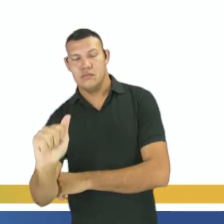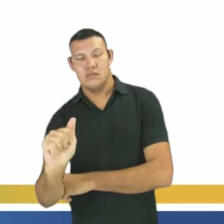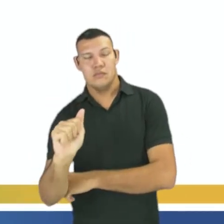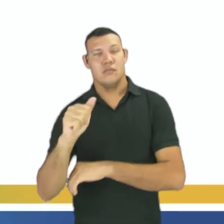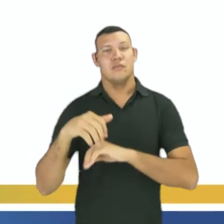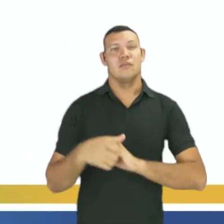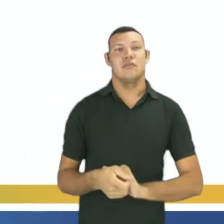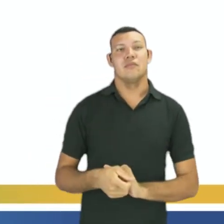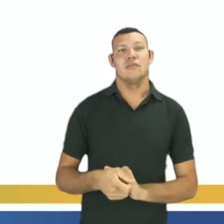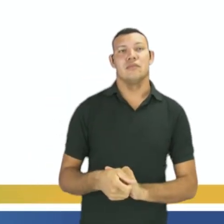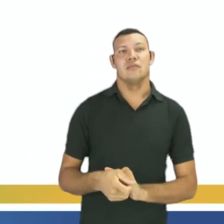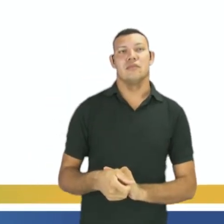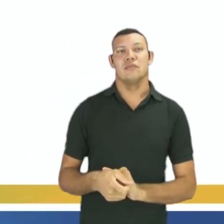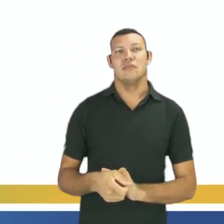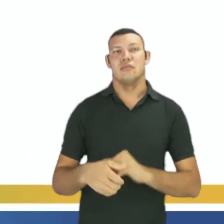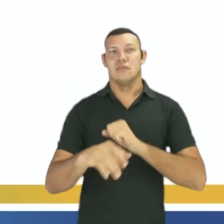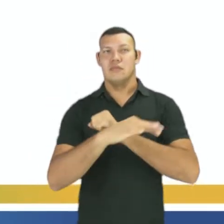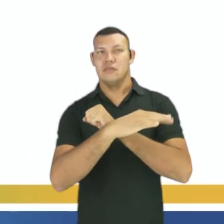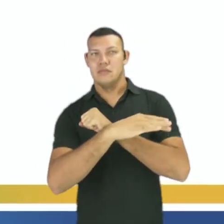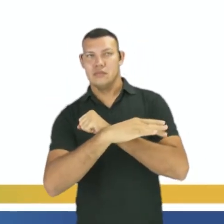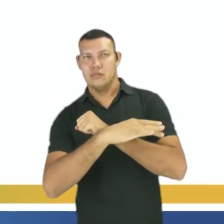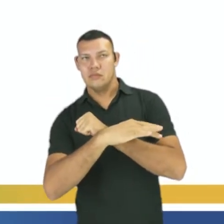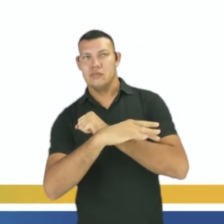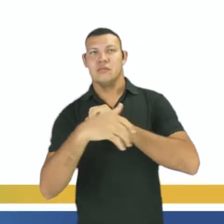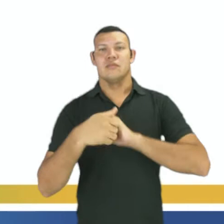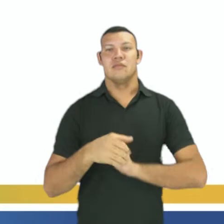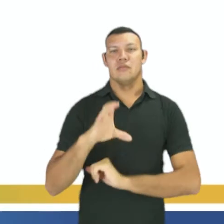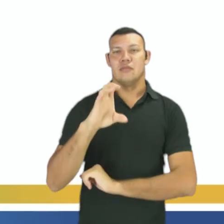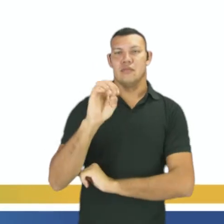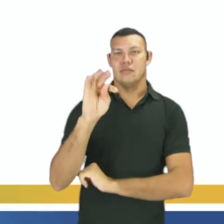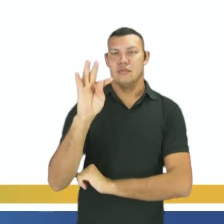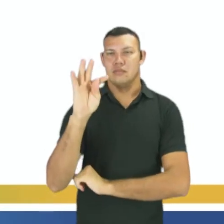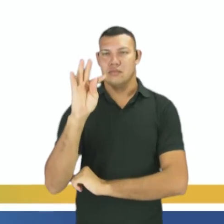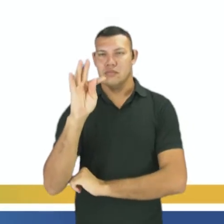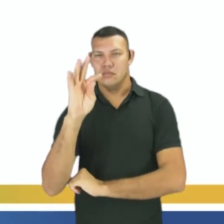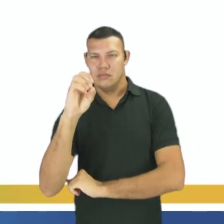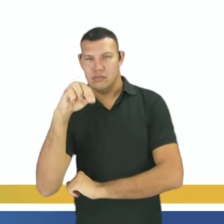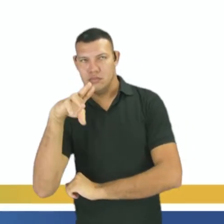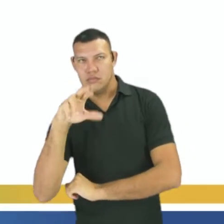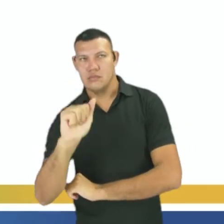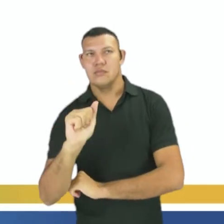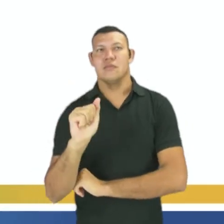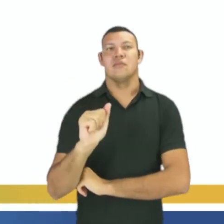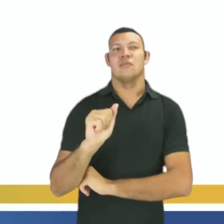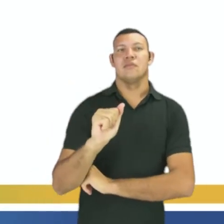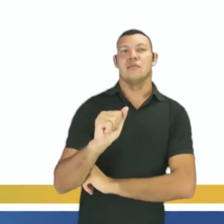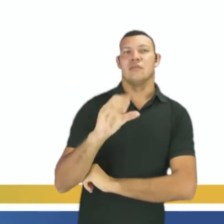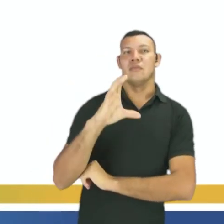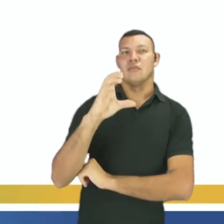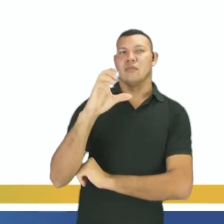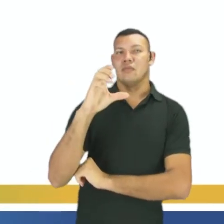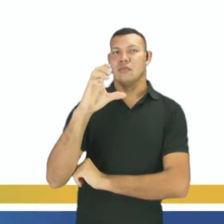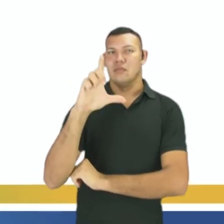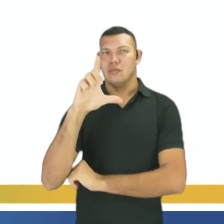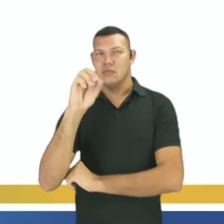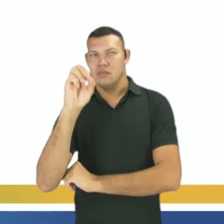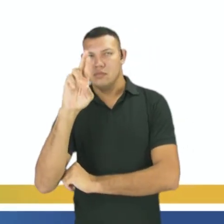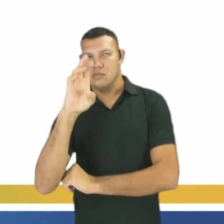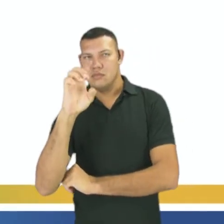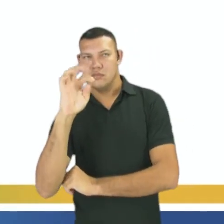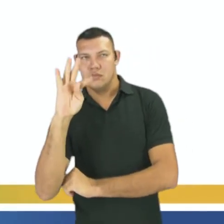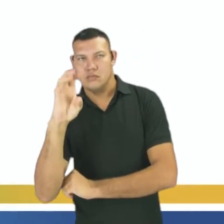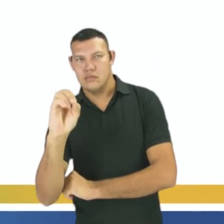cetona, ácido carboxílico, éter, anidrido, cloreto de ácido,